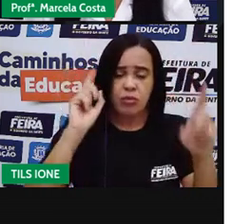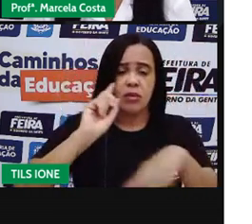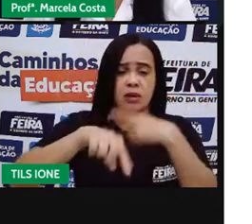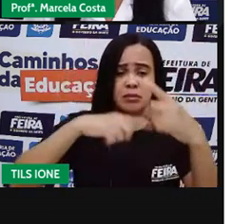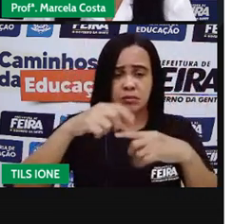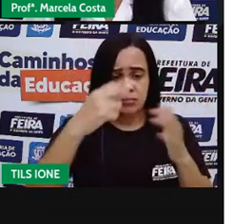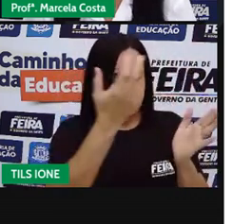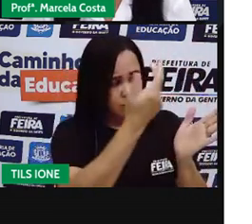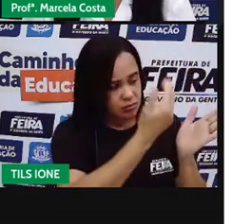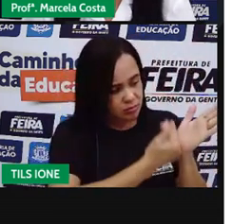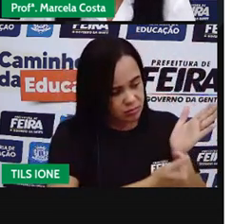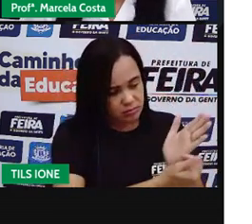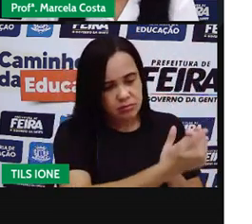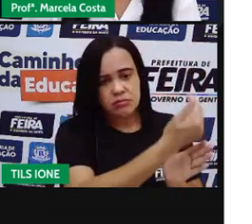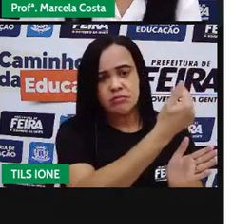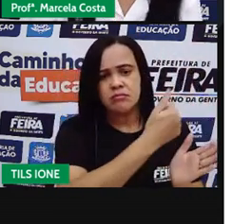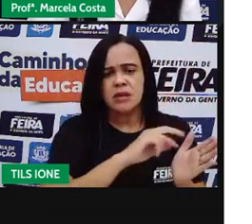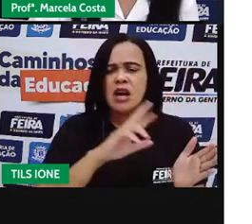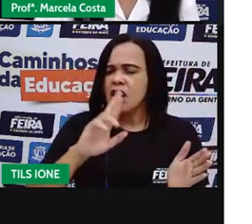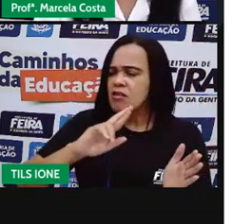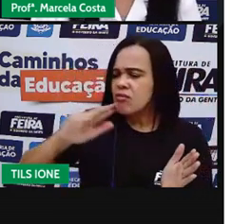é diferente, tá certo?